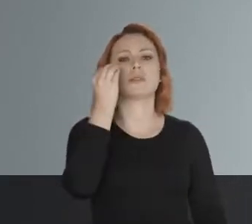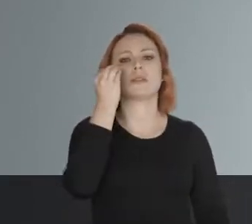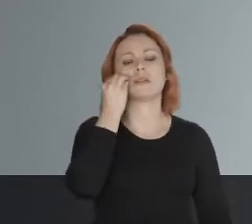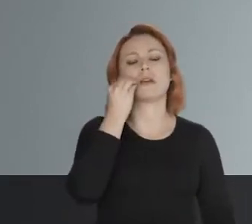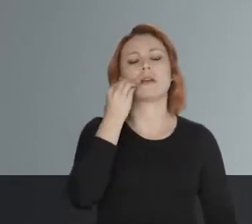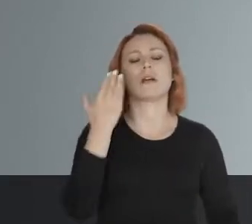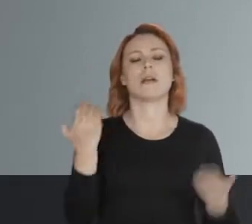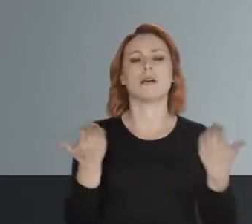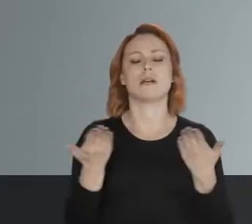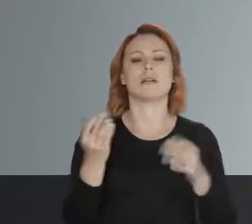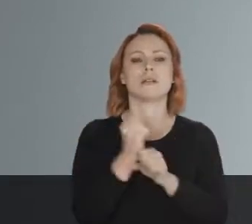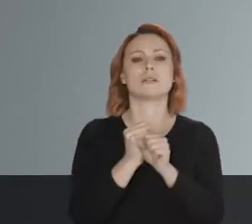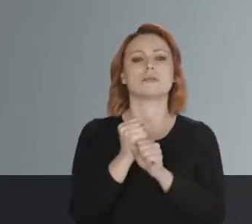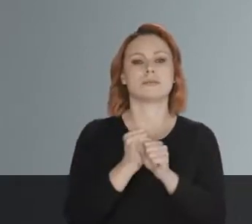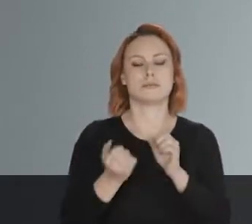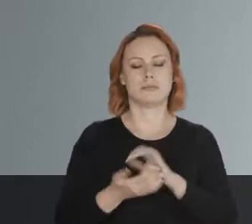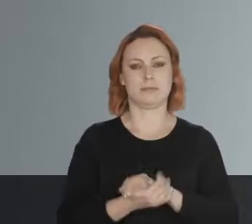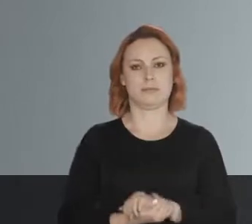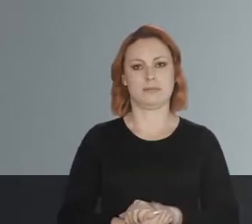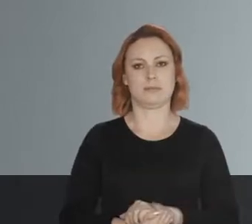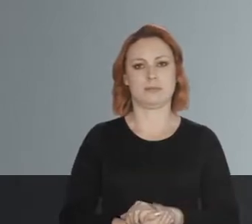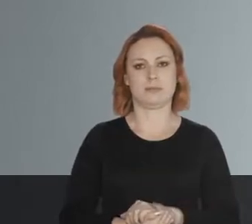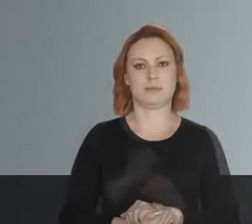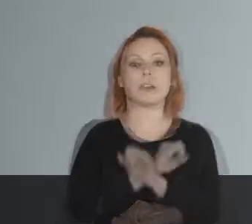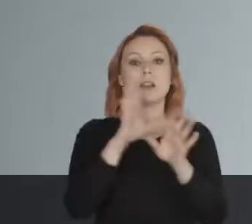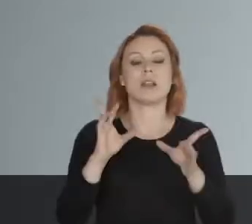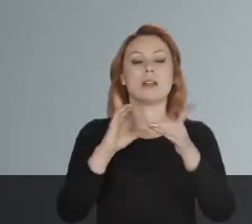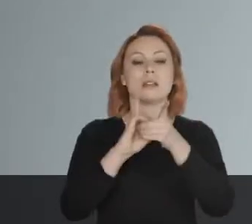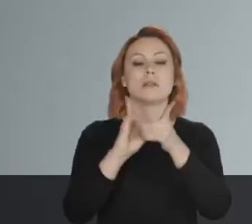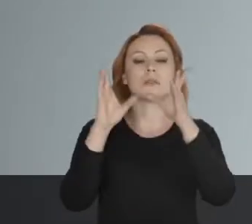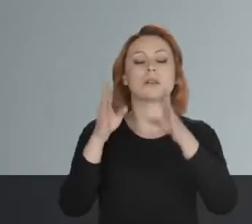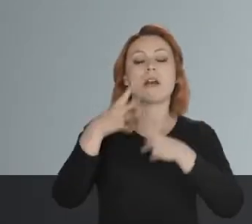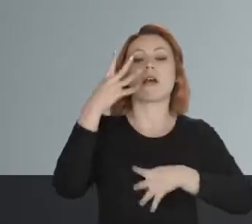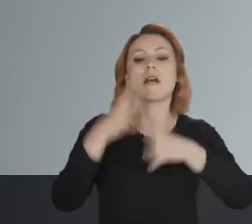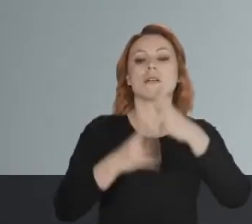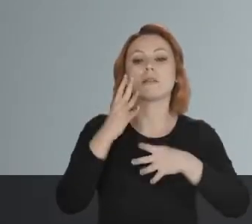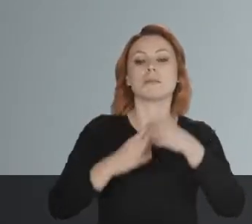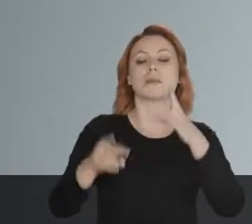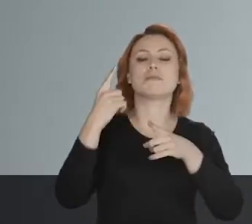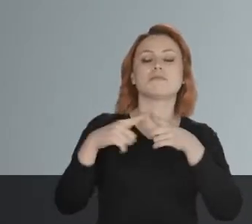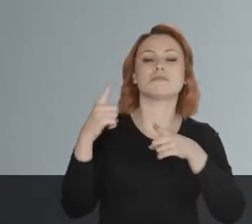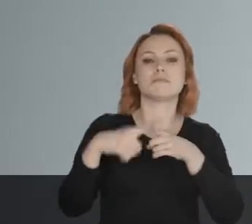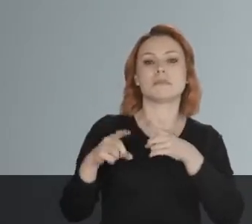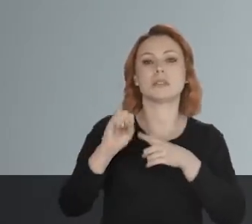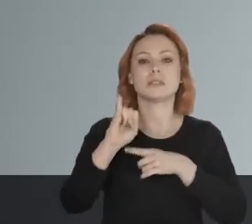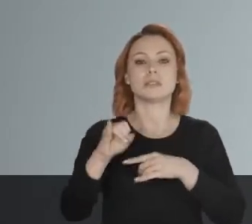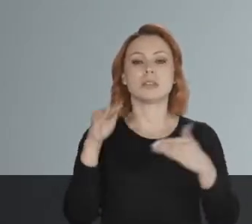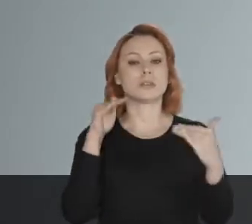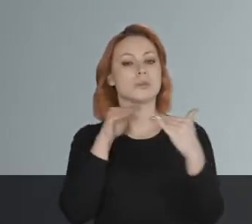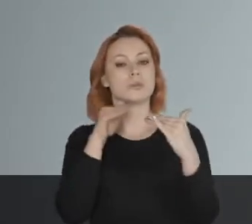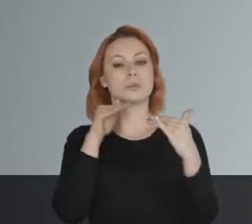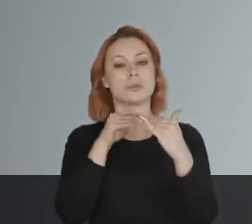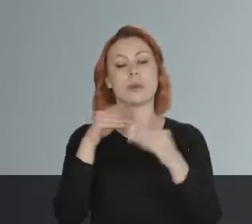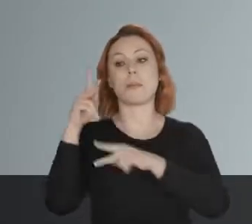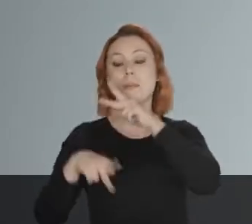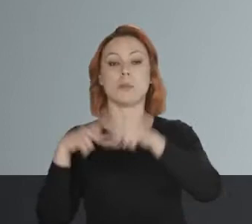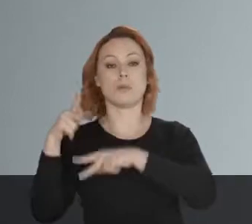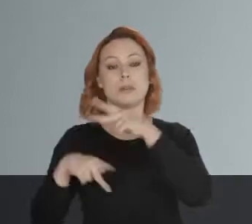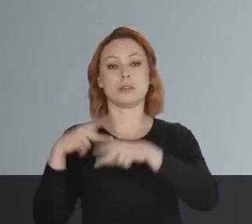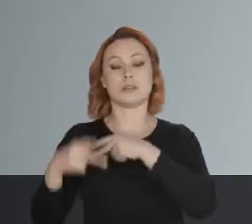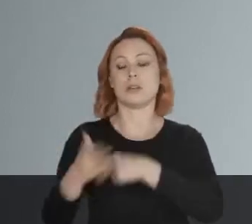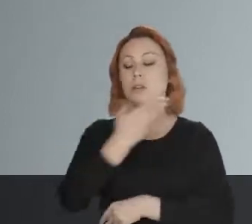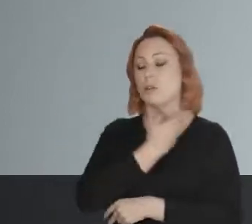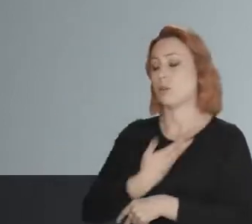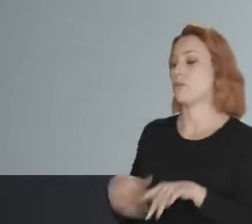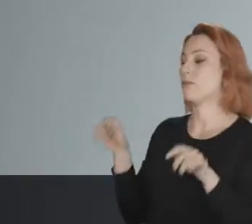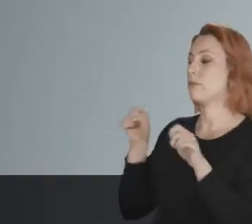de concorrer à eleição presidencial em 2018. Está claro que a democracia é comprometida quando não há